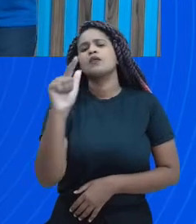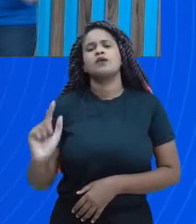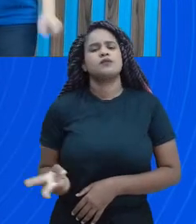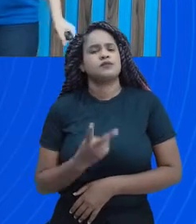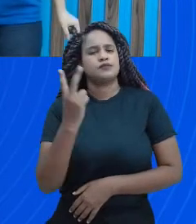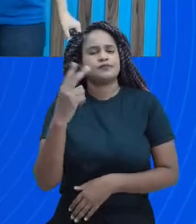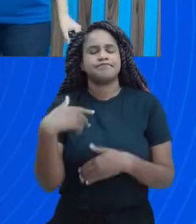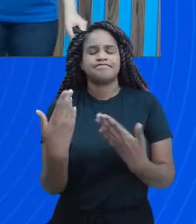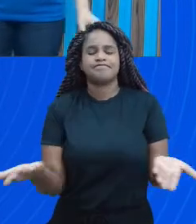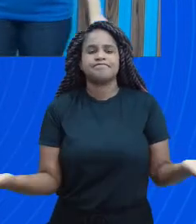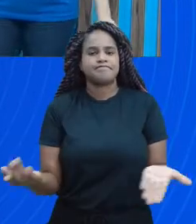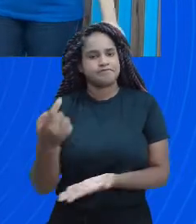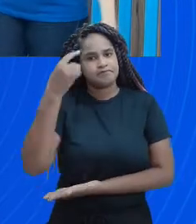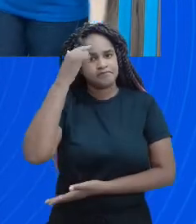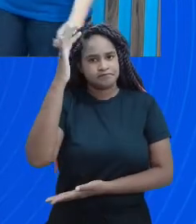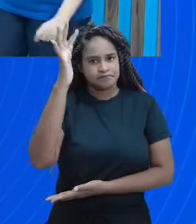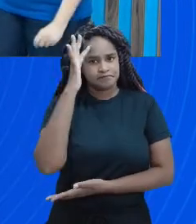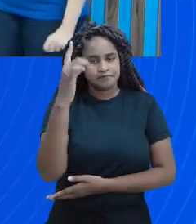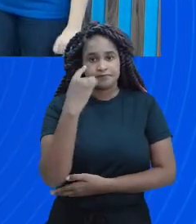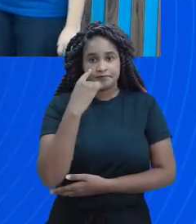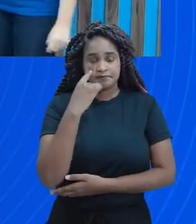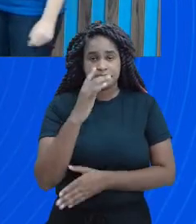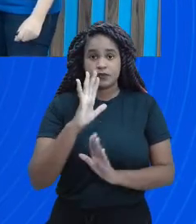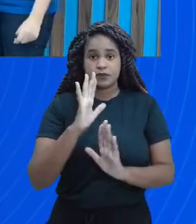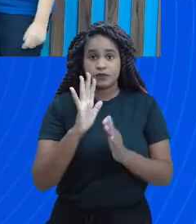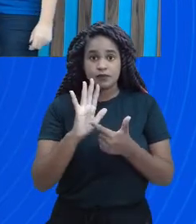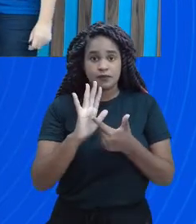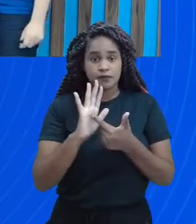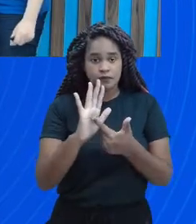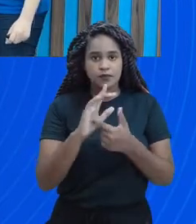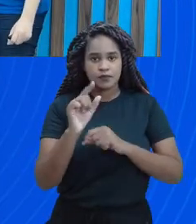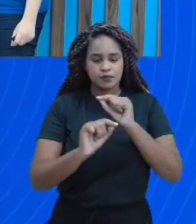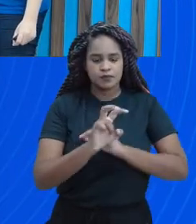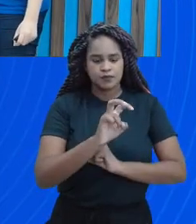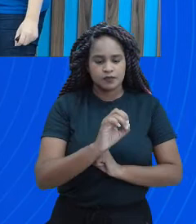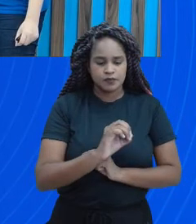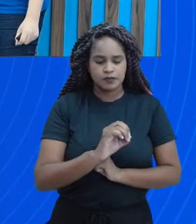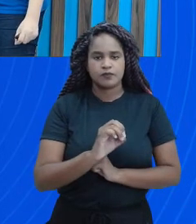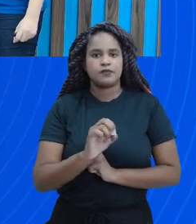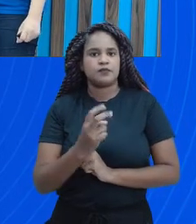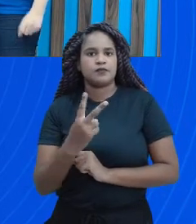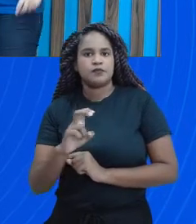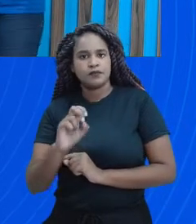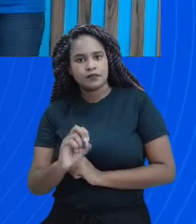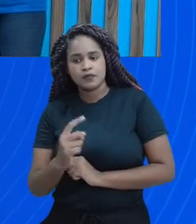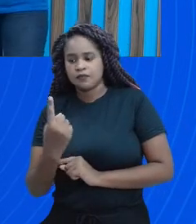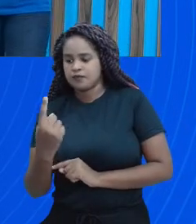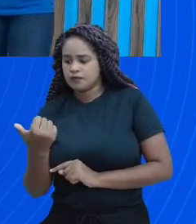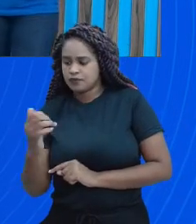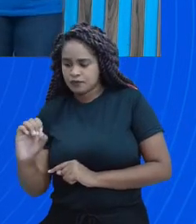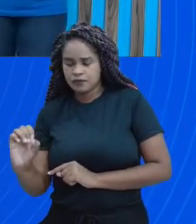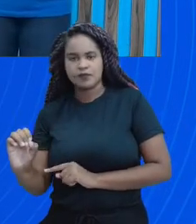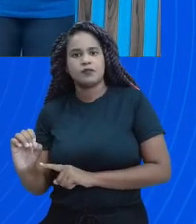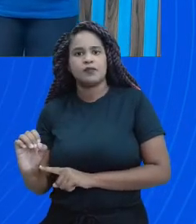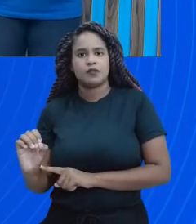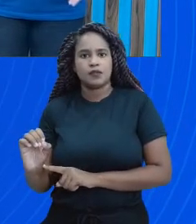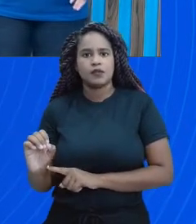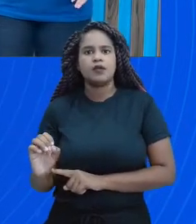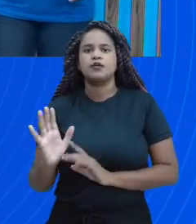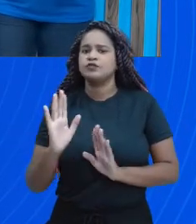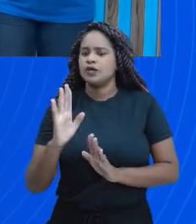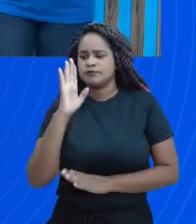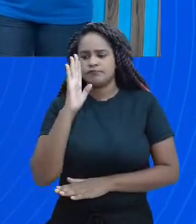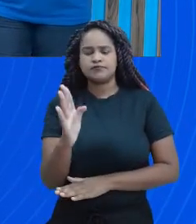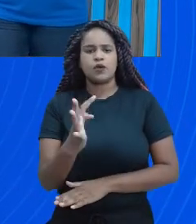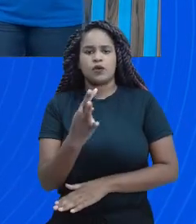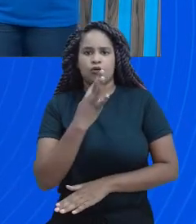valores? Vamos pensar assim. A gente definiu o 50, o 25, o 1 e o 10 como situações